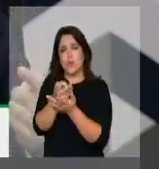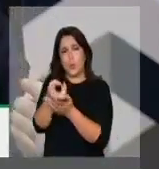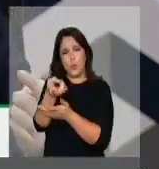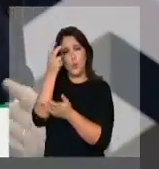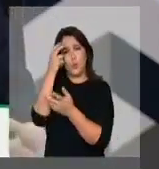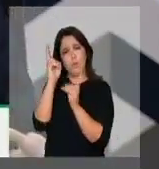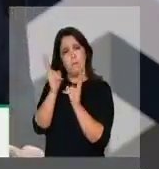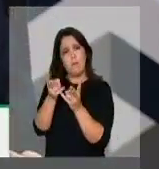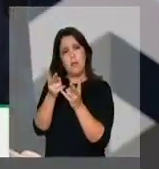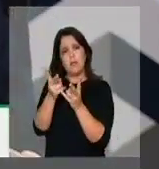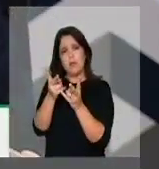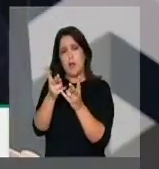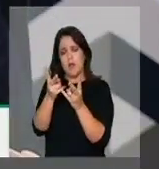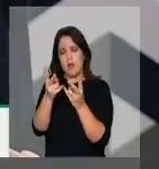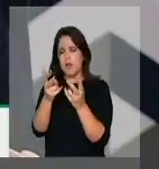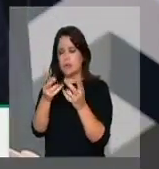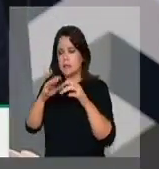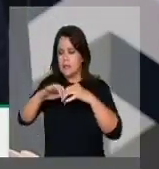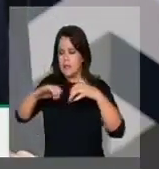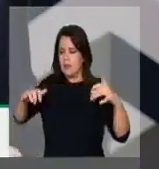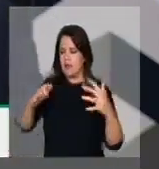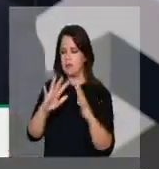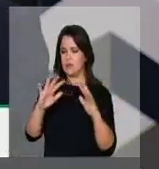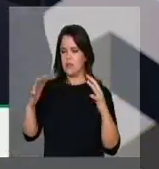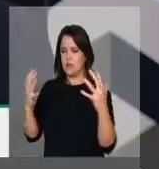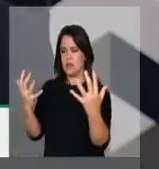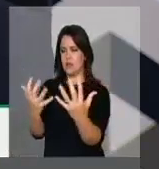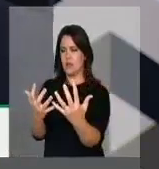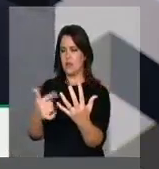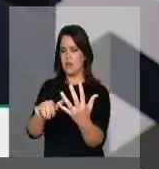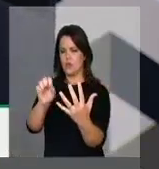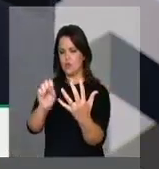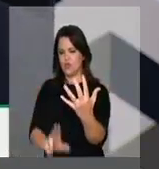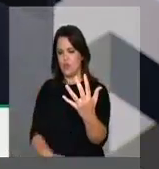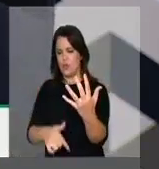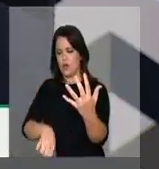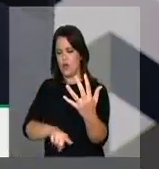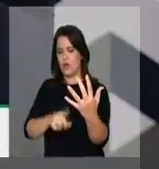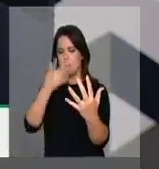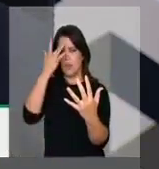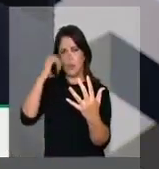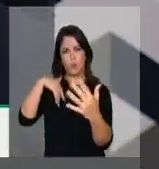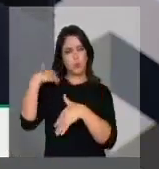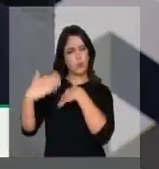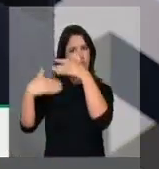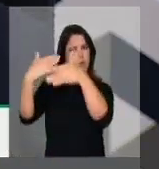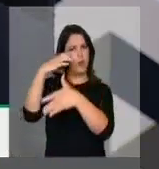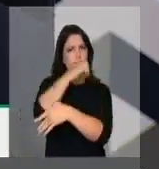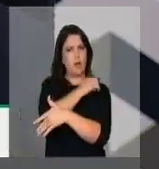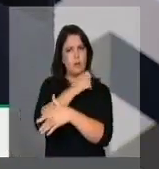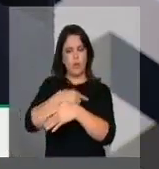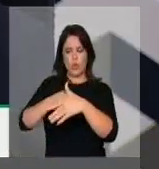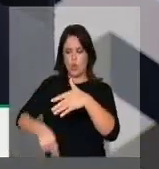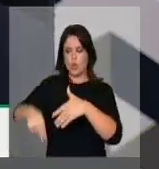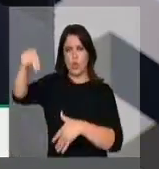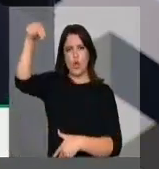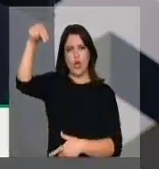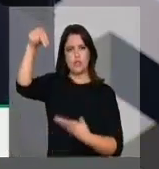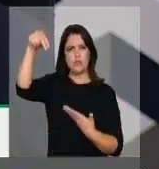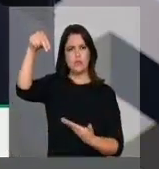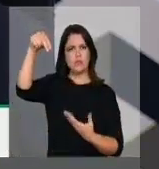cultura, dividida aí por uma cerca, não por um muro, tem no sul altíssimos índices de desenvolvimento humano e no